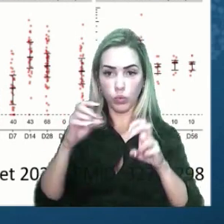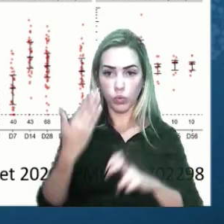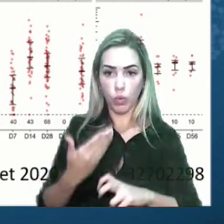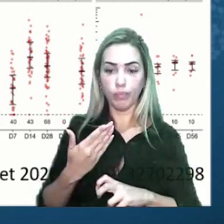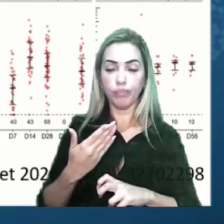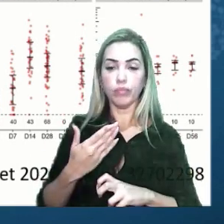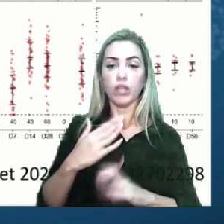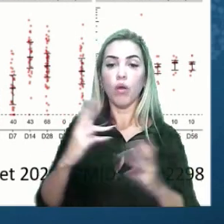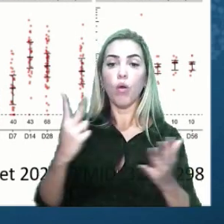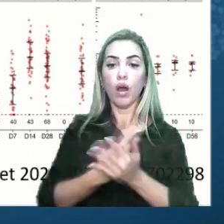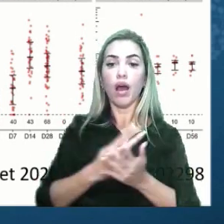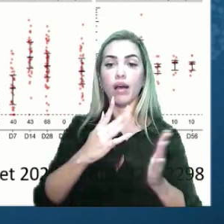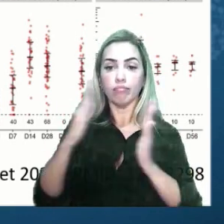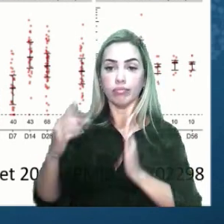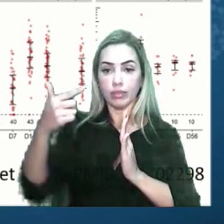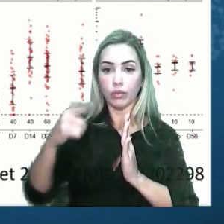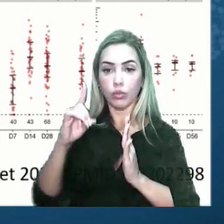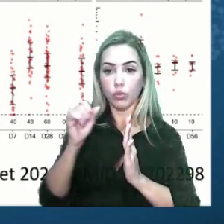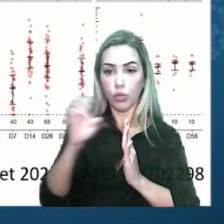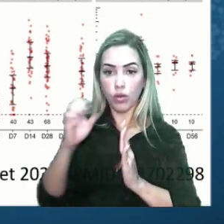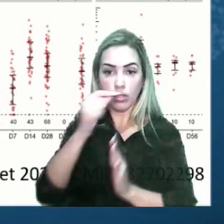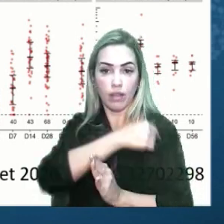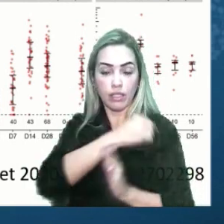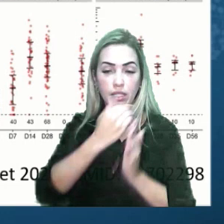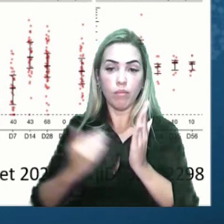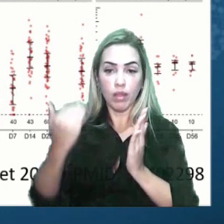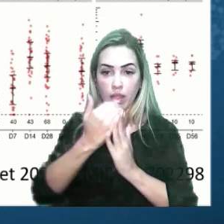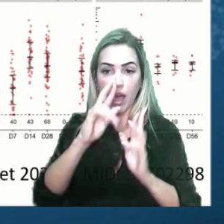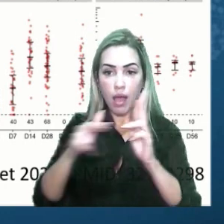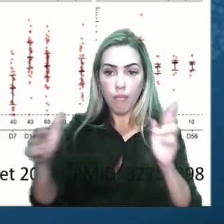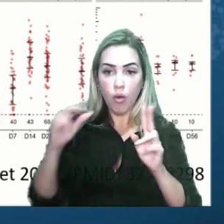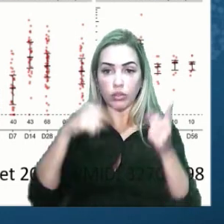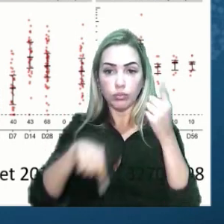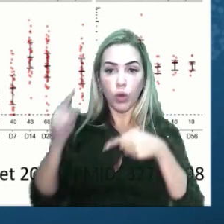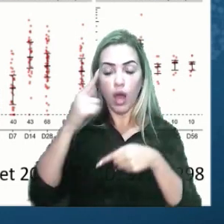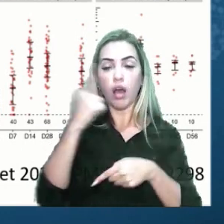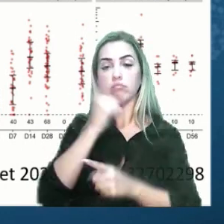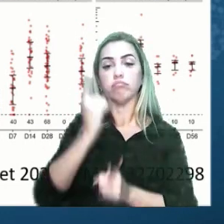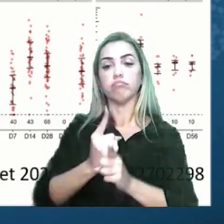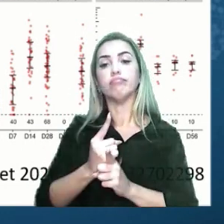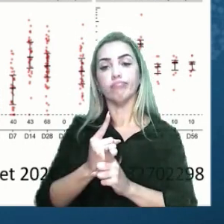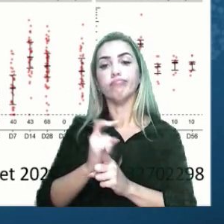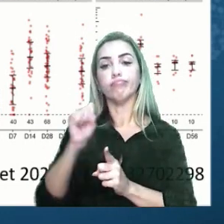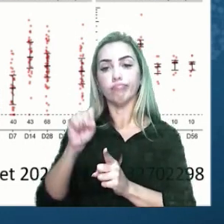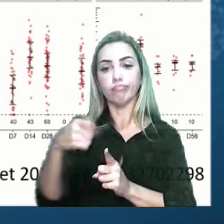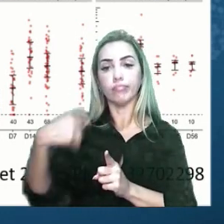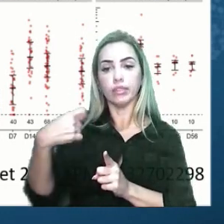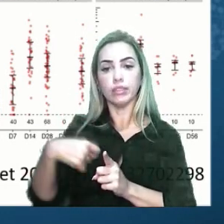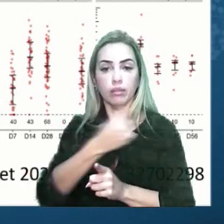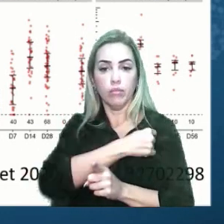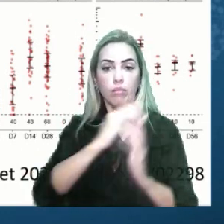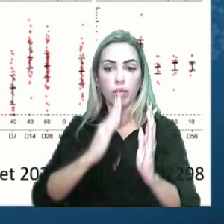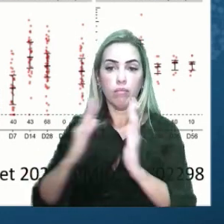segunda dose da vacina aumentando a resposta imunológica, a gente descobriu que teria que ser uma aplicação em